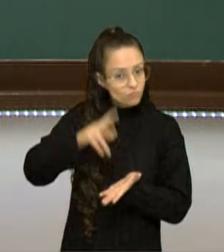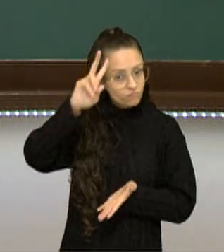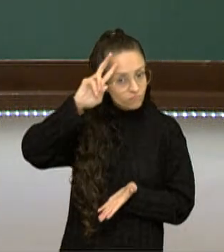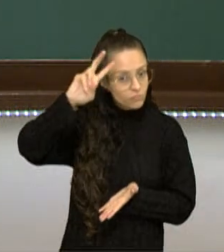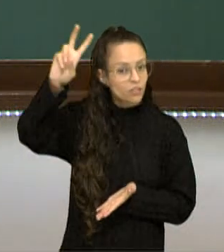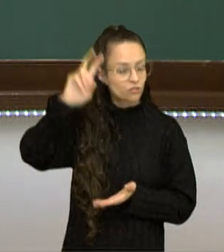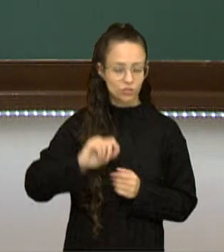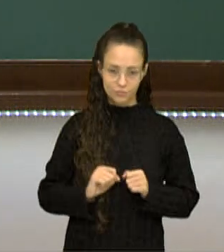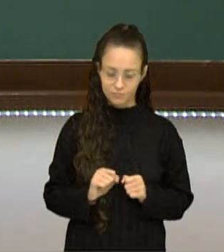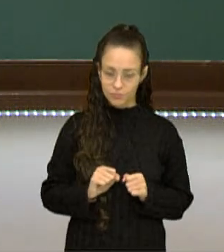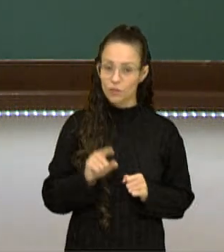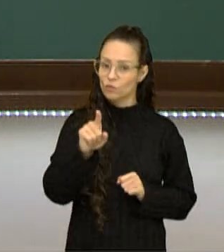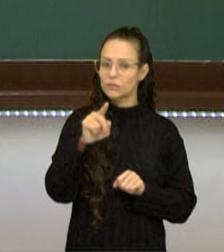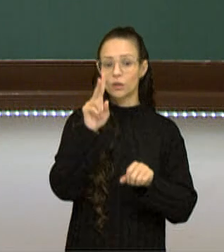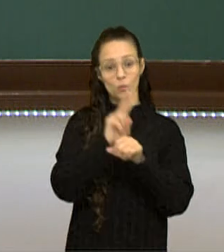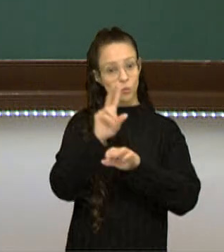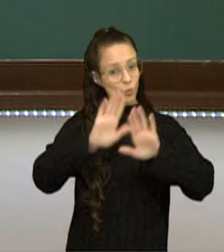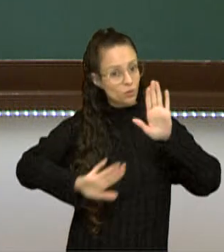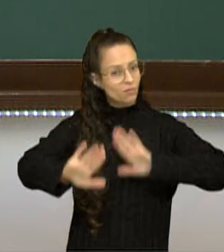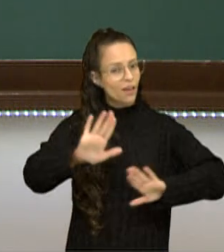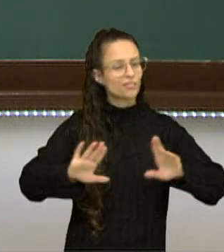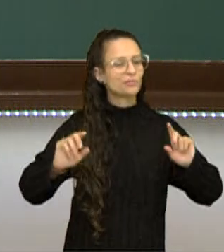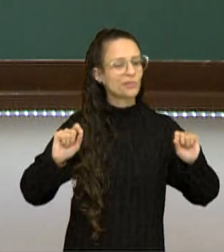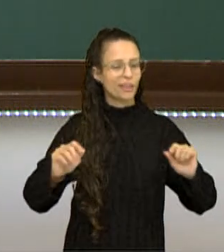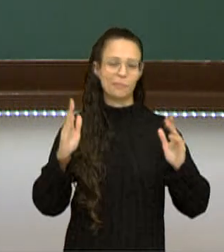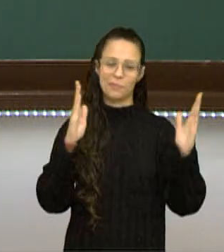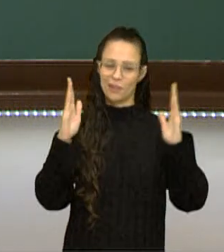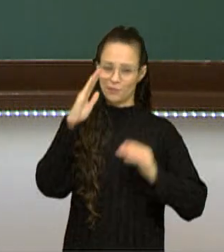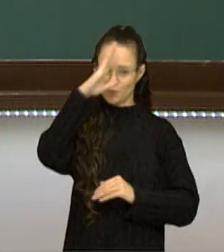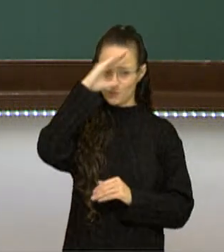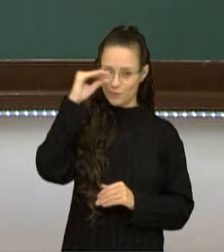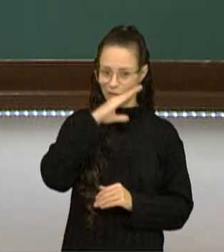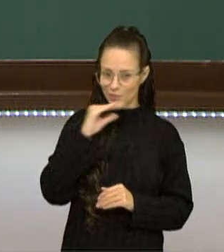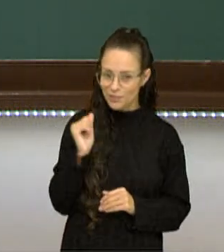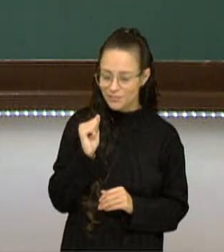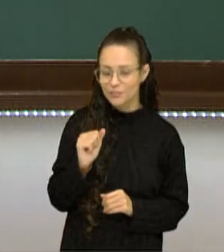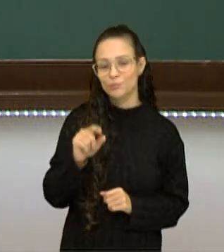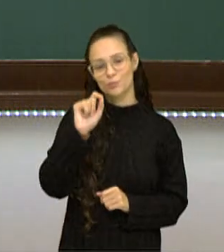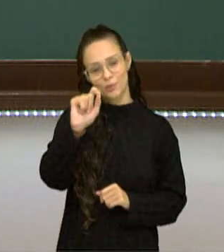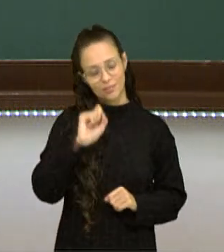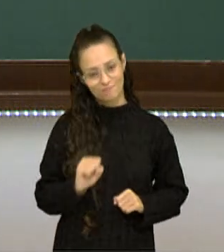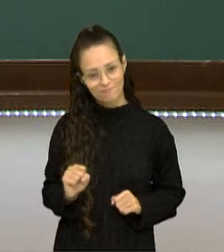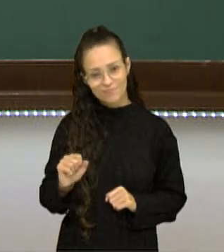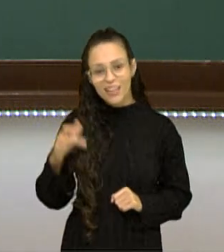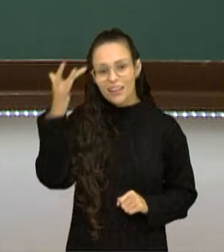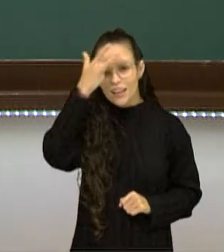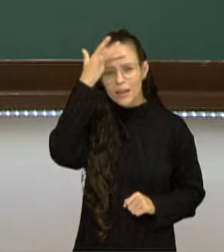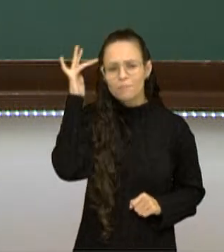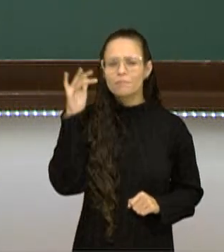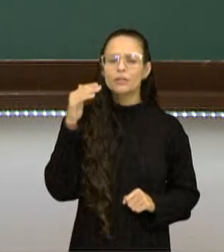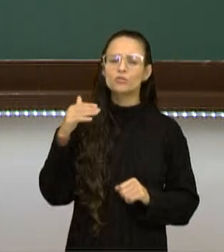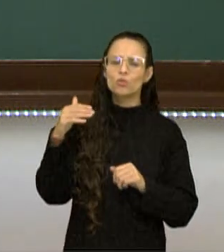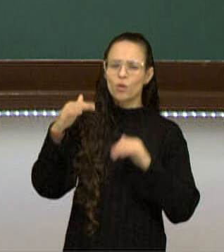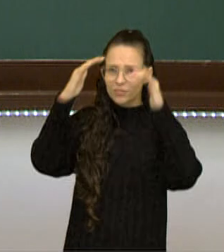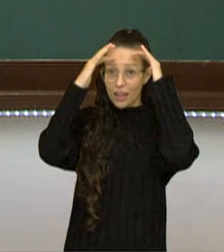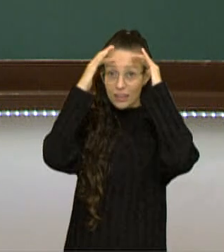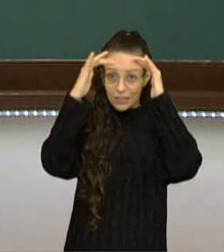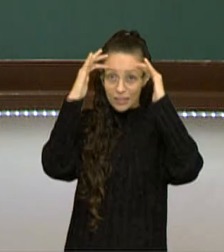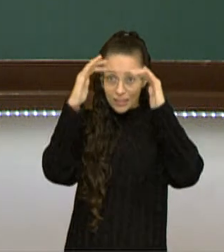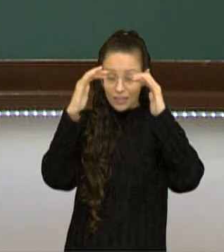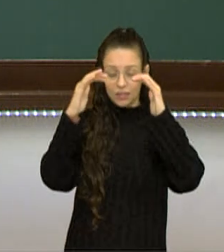Então uma coisa que tem que tomar muito cuidado na adolescência é que, como, né, a pessoa está com o desenvolvimento